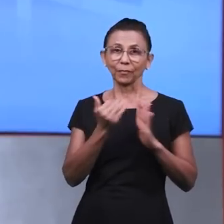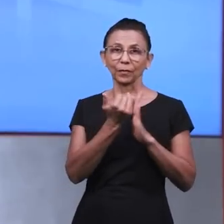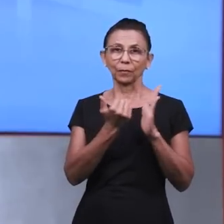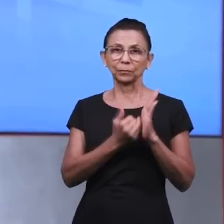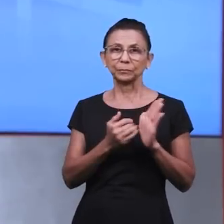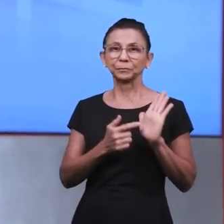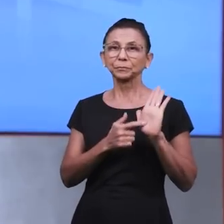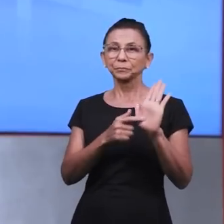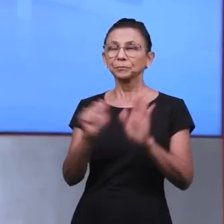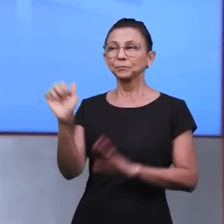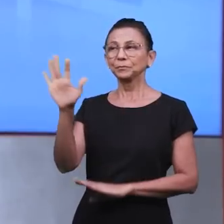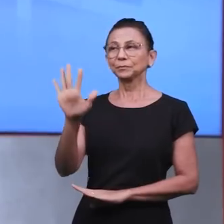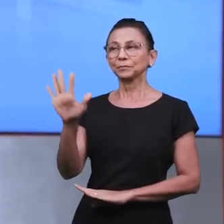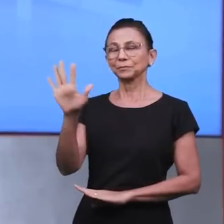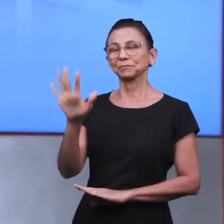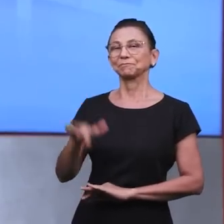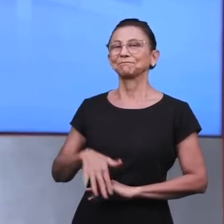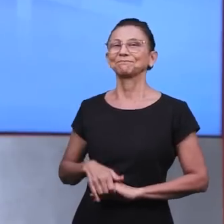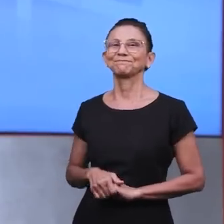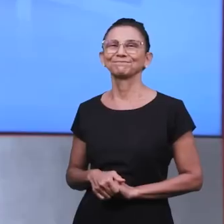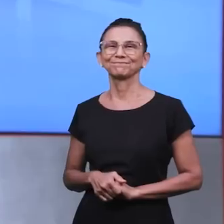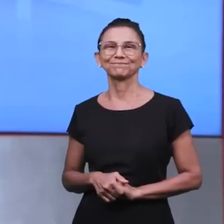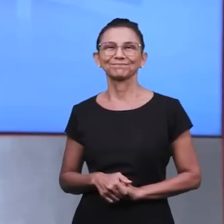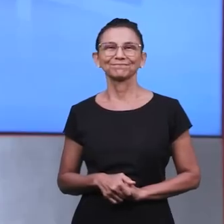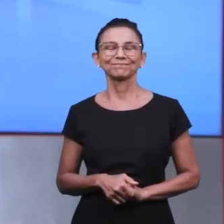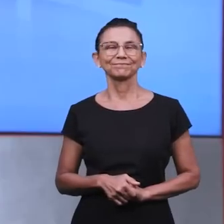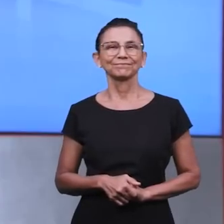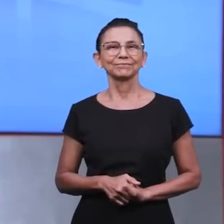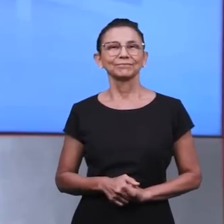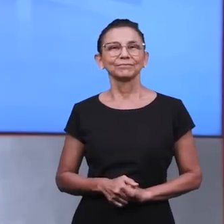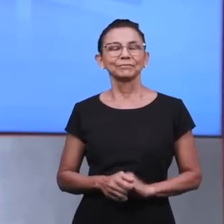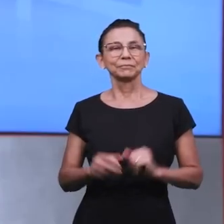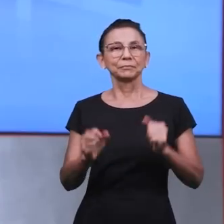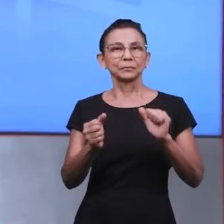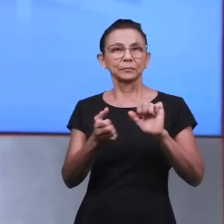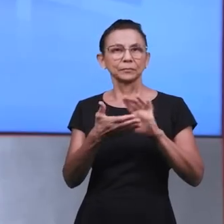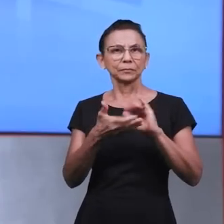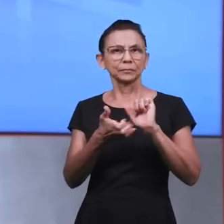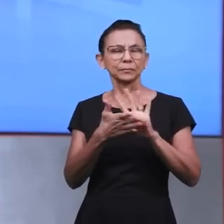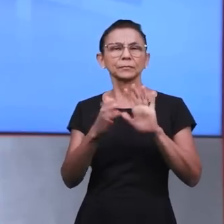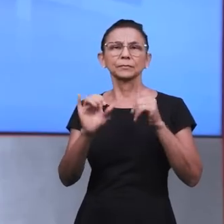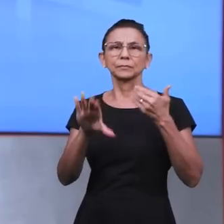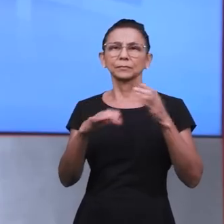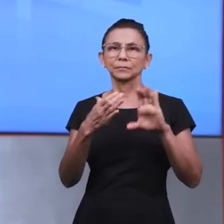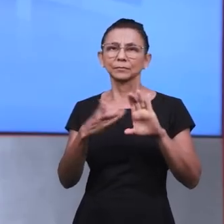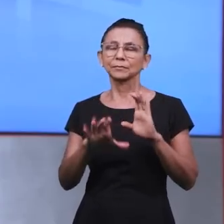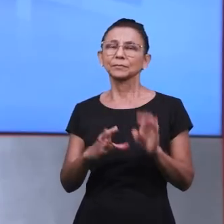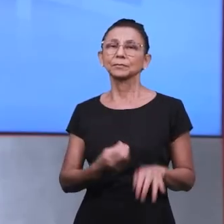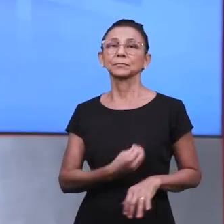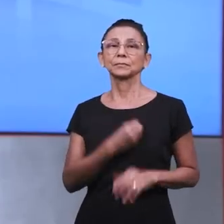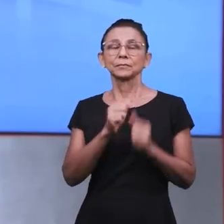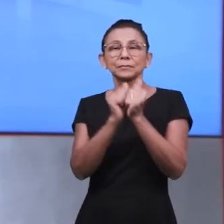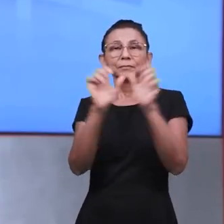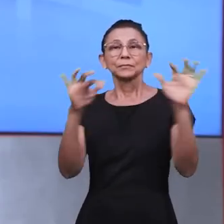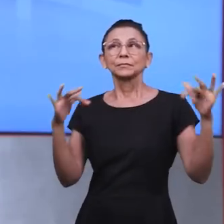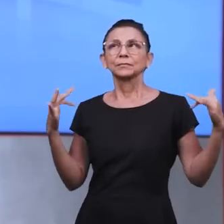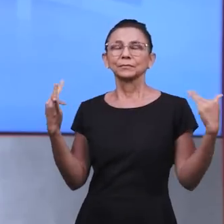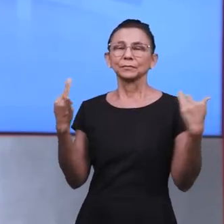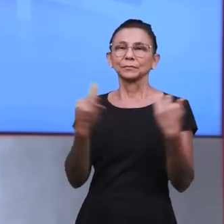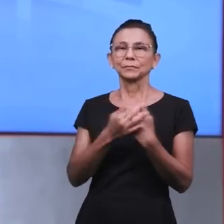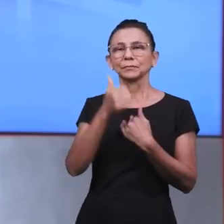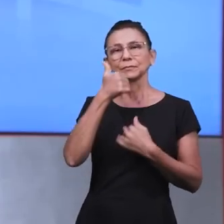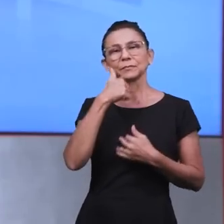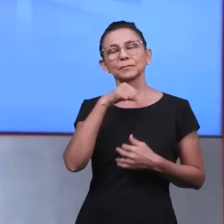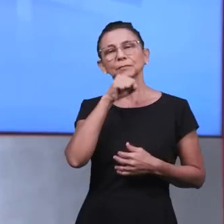mostrando as imagens do Unidos em Família, as crianças louvando, glorificando a Deus, participando ali com seus familiares, com seus